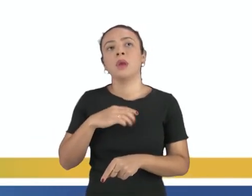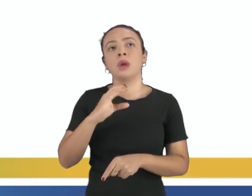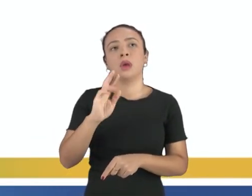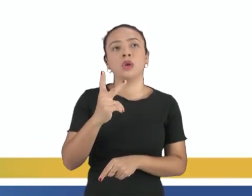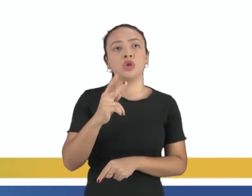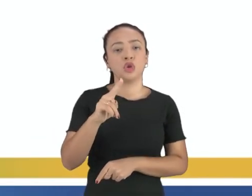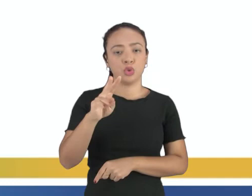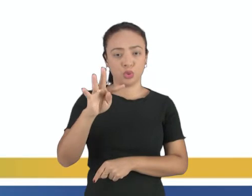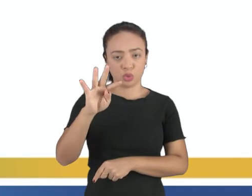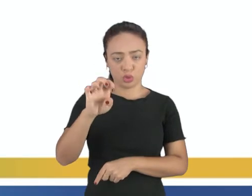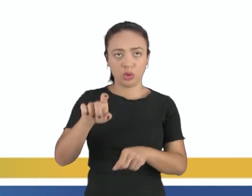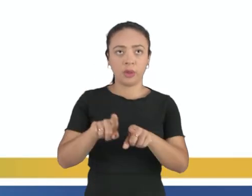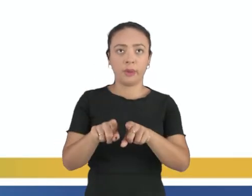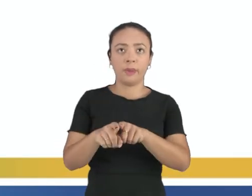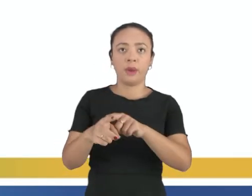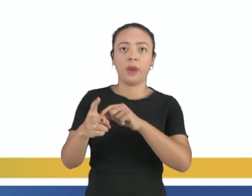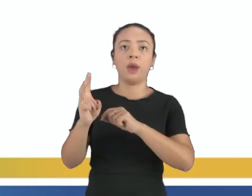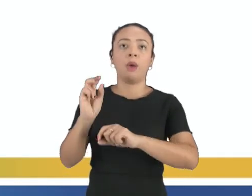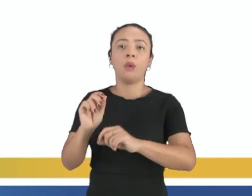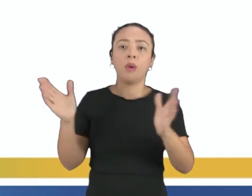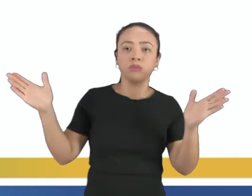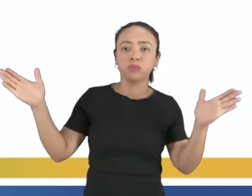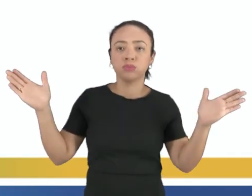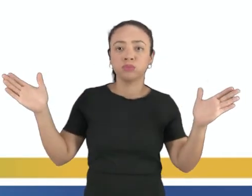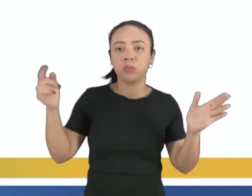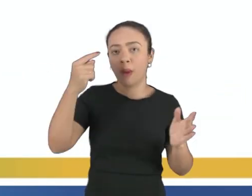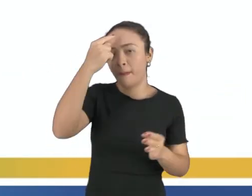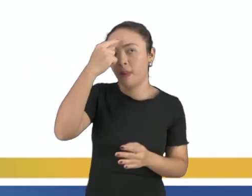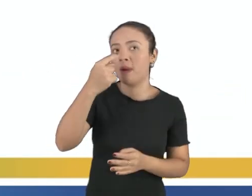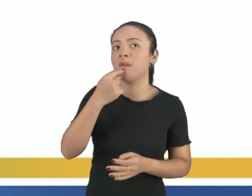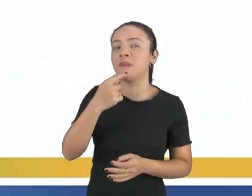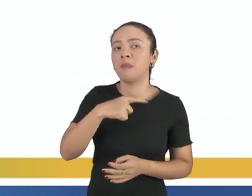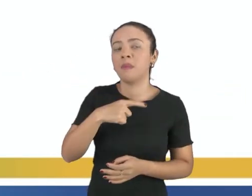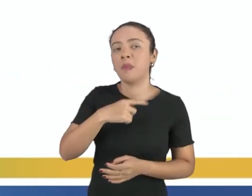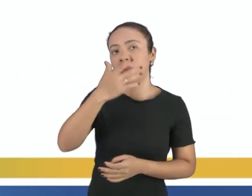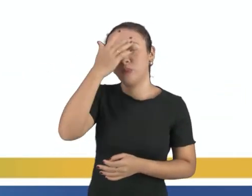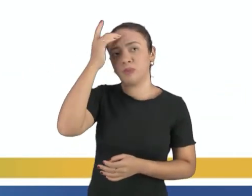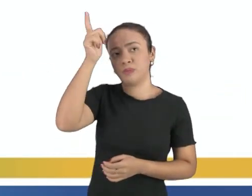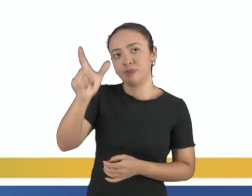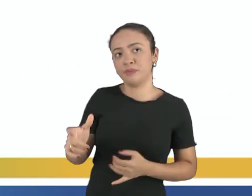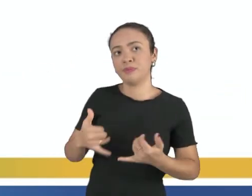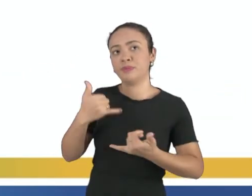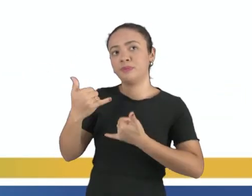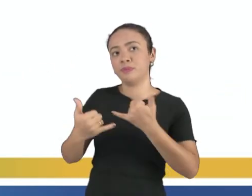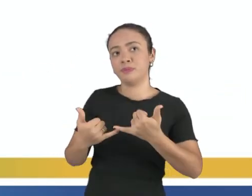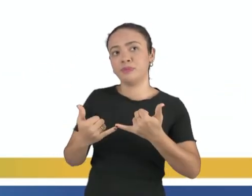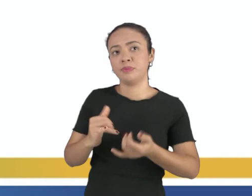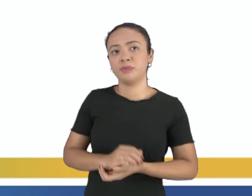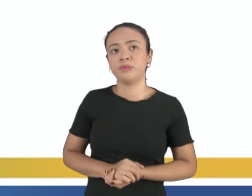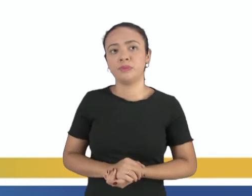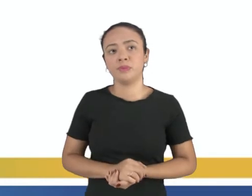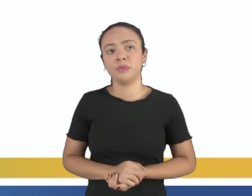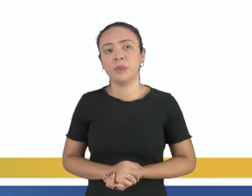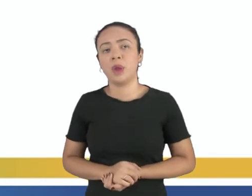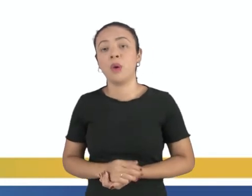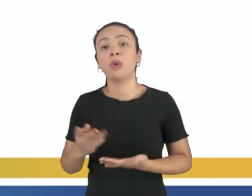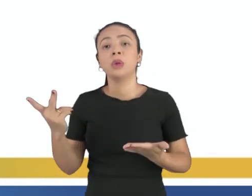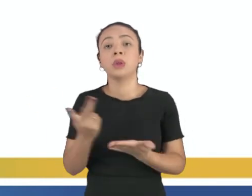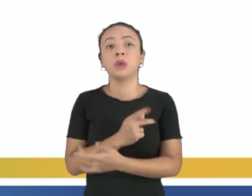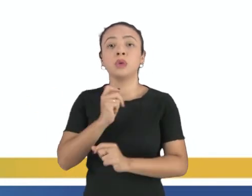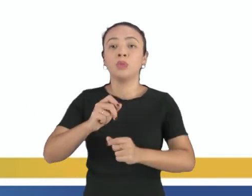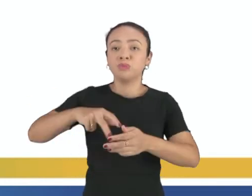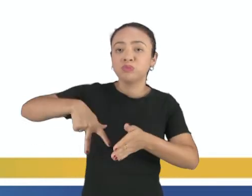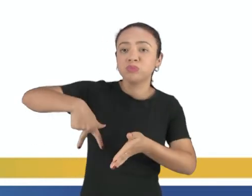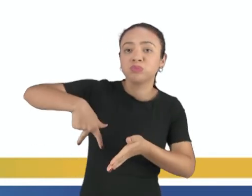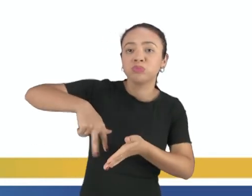e defesa. Aí a imagem tá clara, né? Na primeira imagem, o jogador de branco e vermelho está realizando um chute. Você percebe